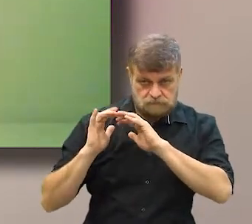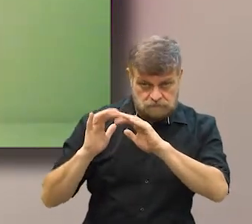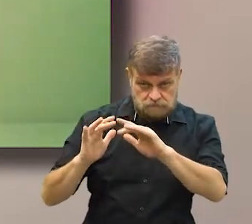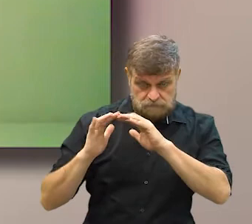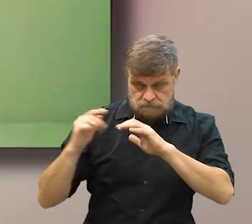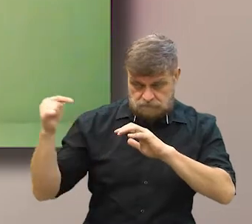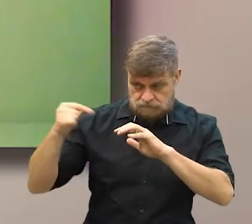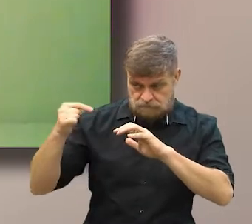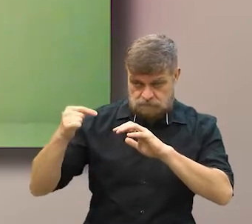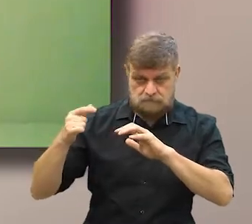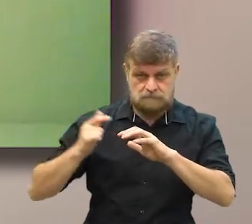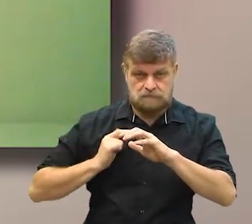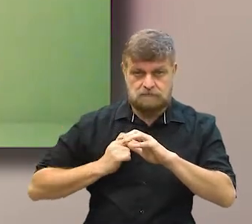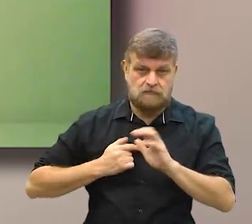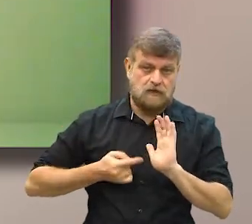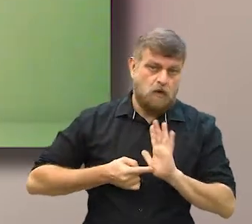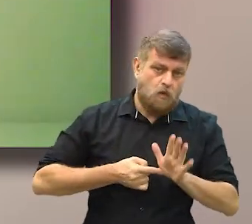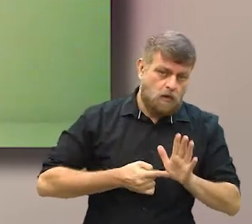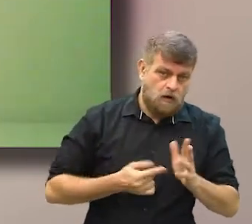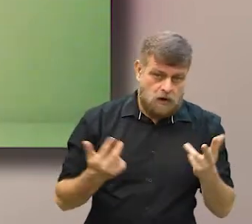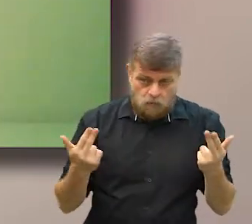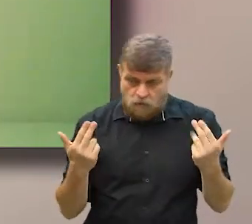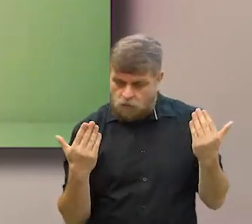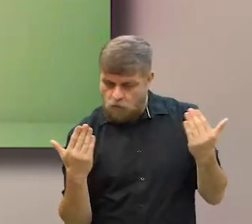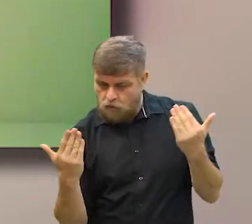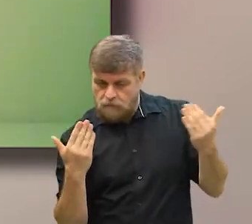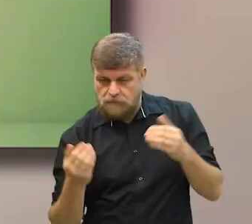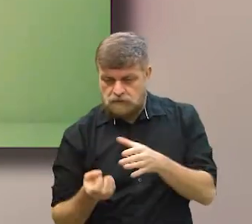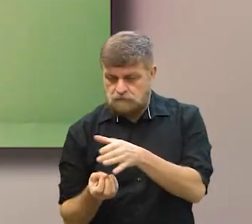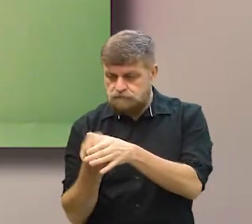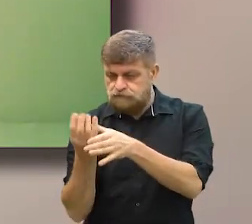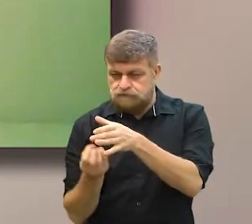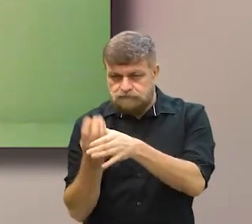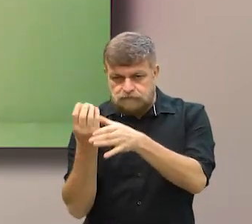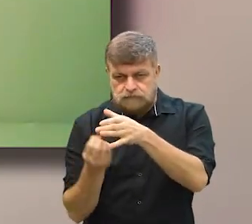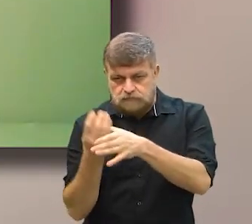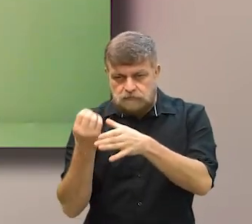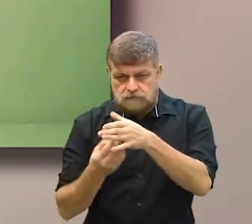funcionamento do cérebro, que é uma máquina, na verdade, ela produz